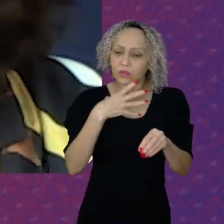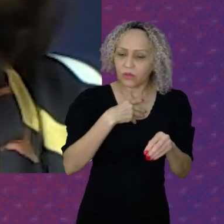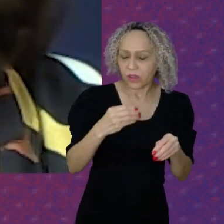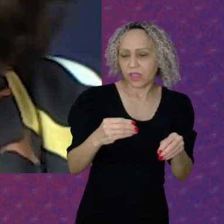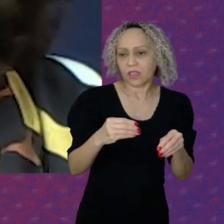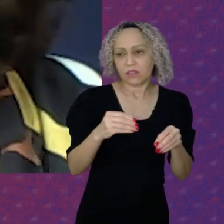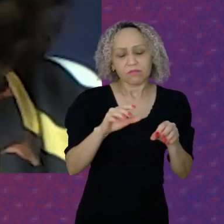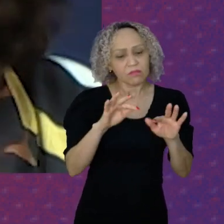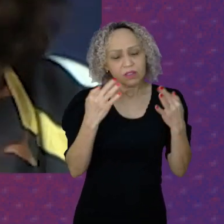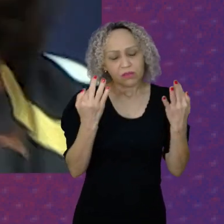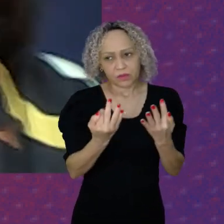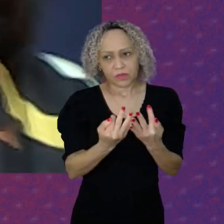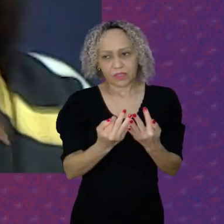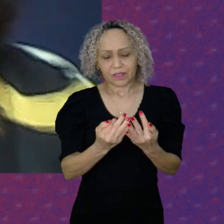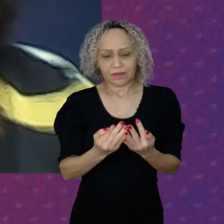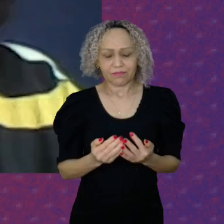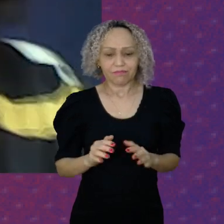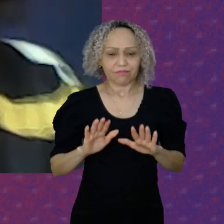vou voltar aqui.